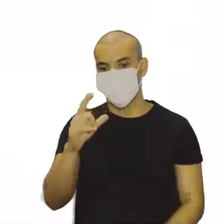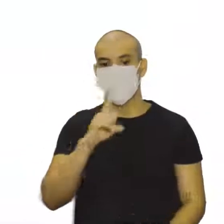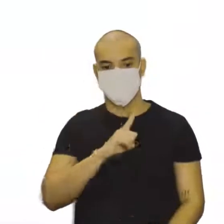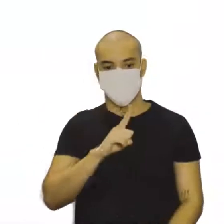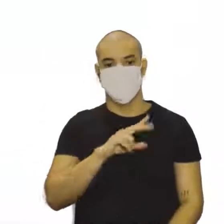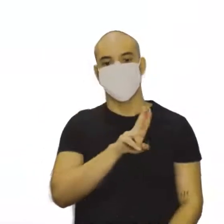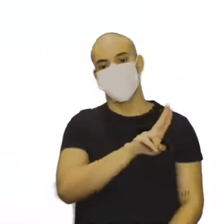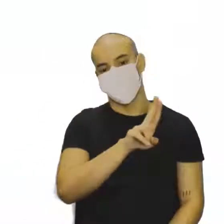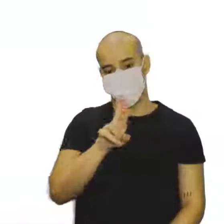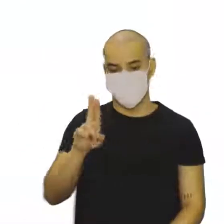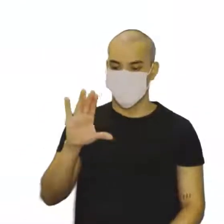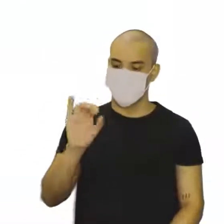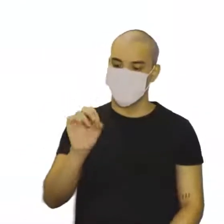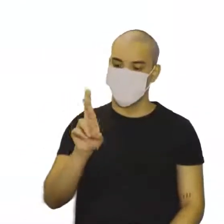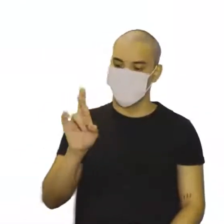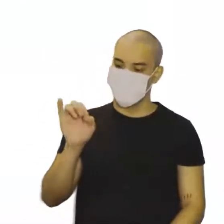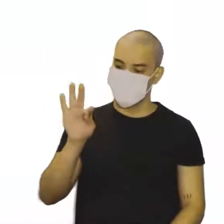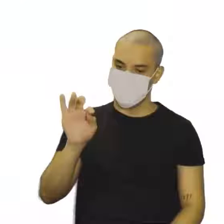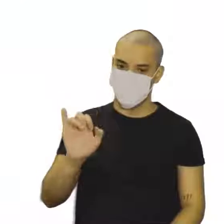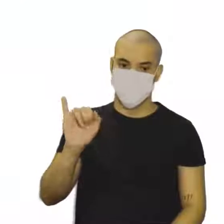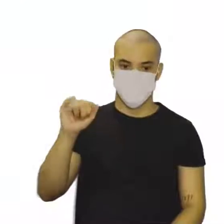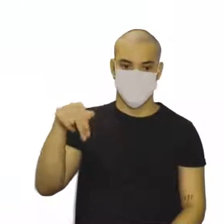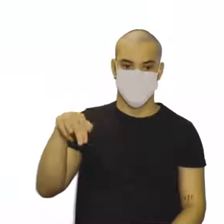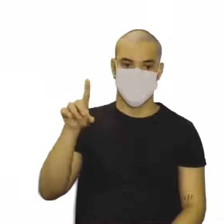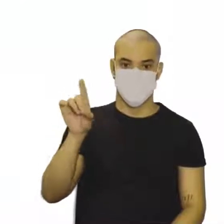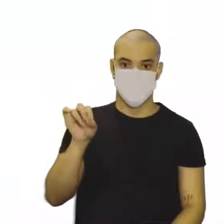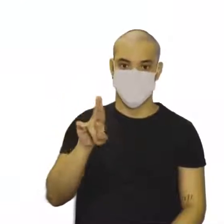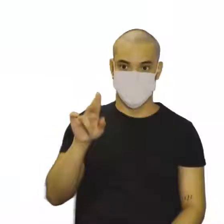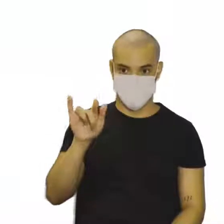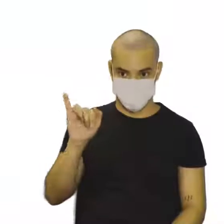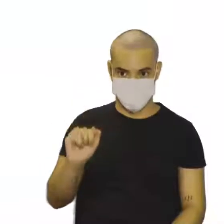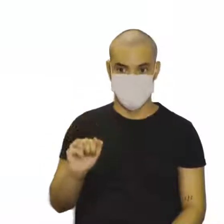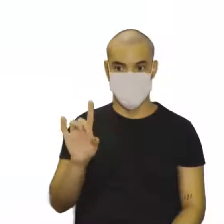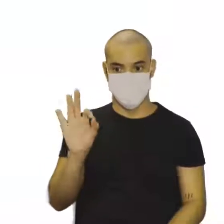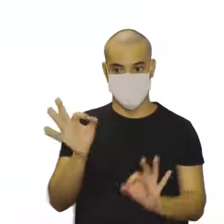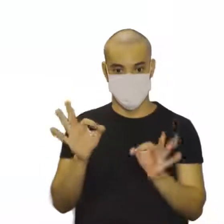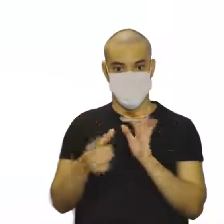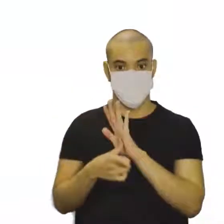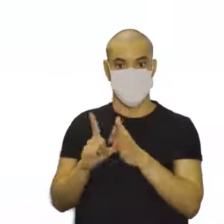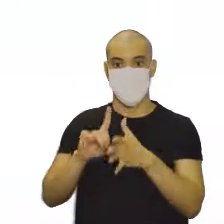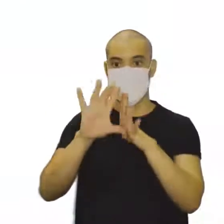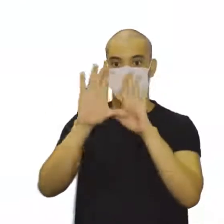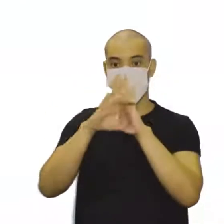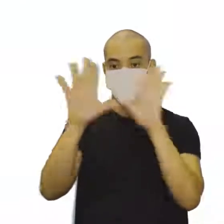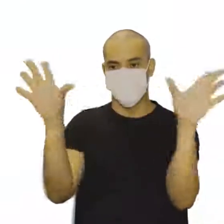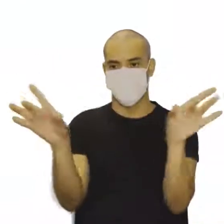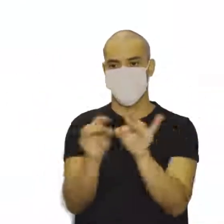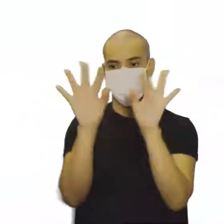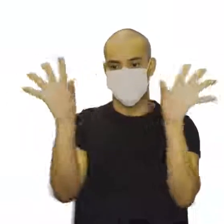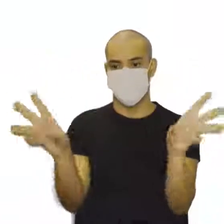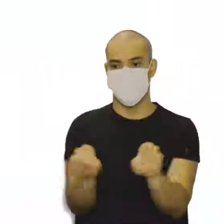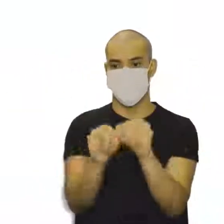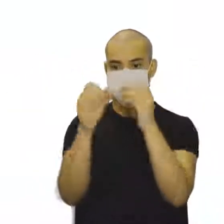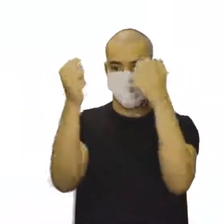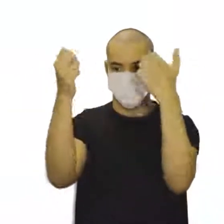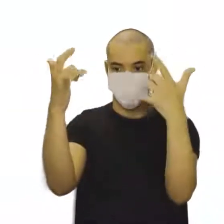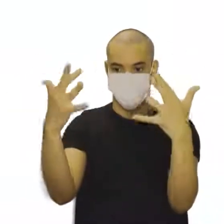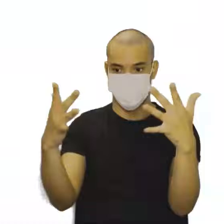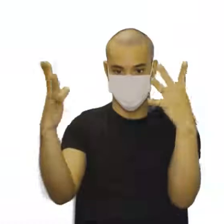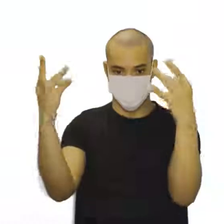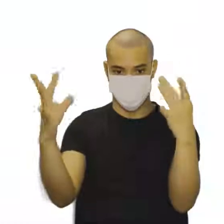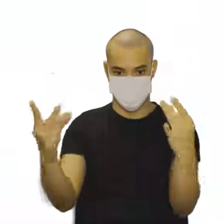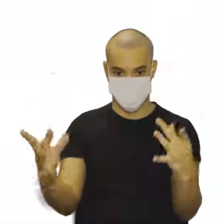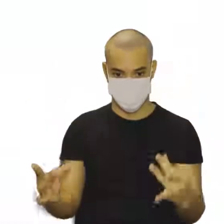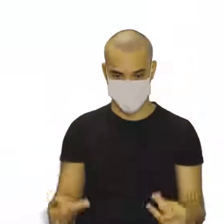corrente chamada corrente induzida. Então aqui é um conceito mais aprofundado da indutância de um